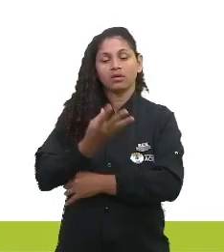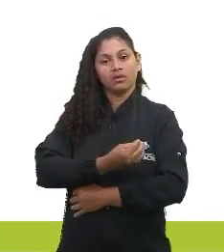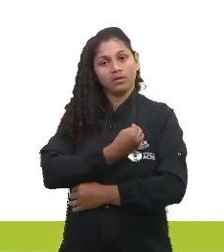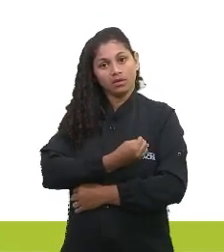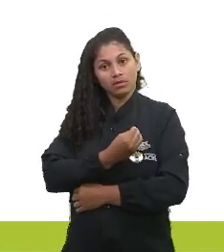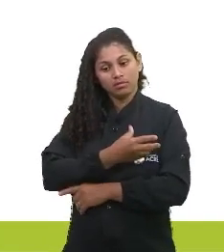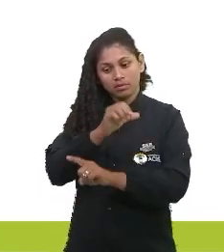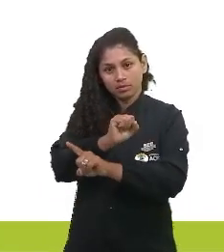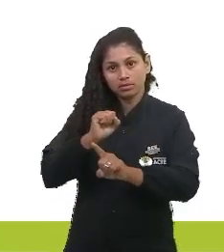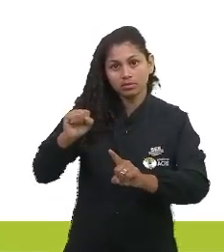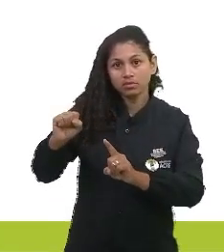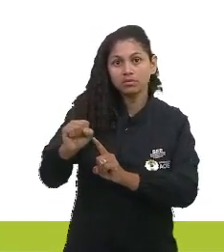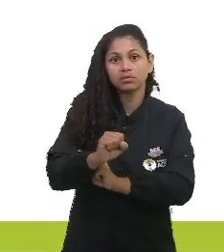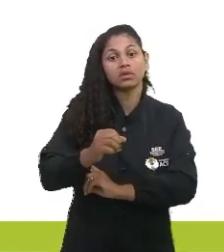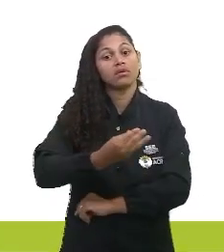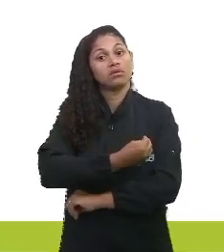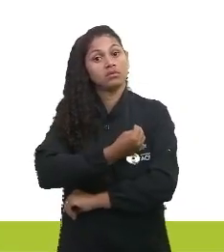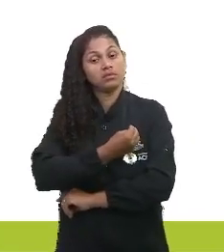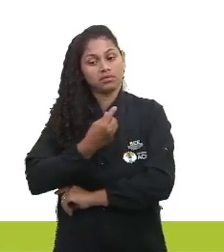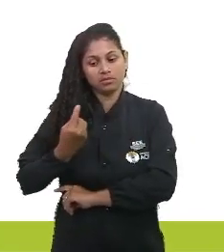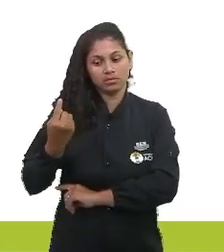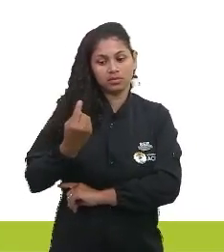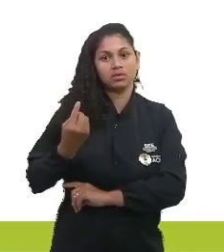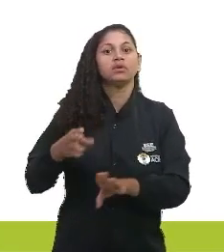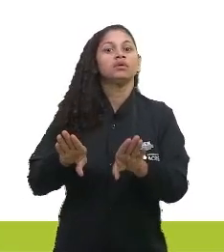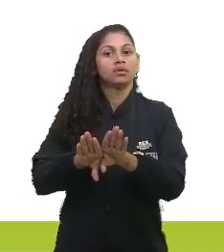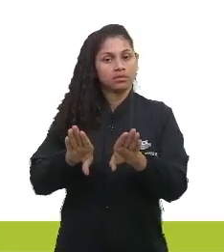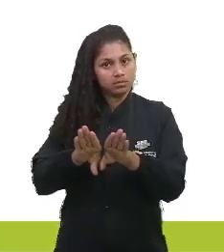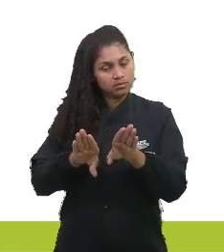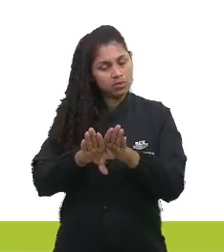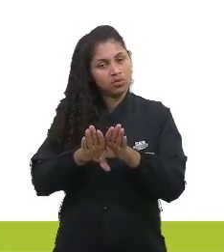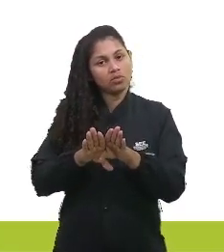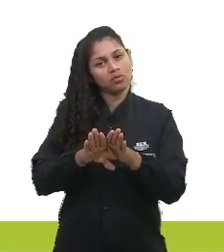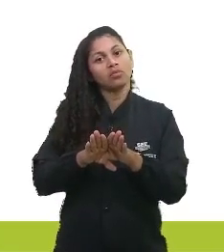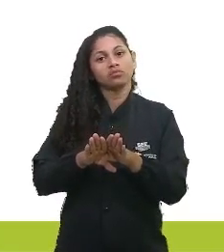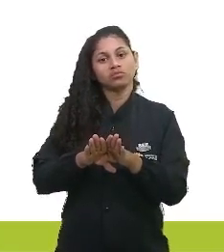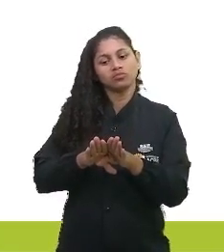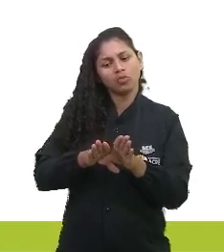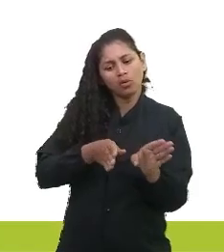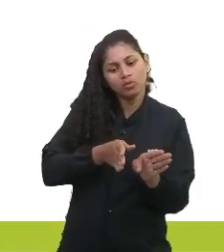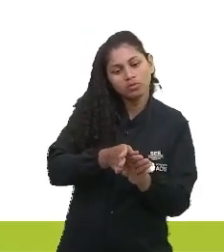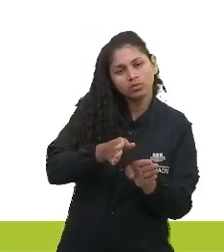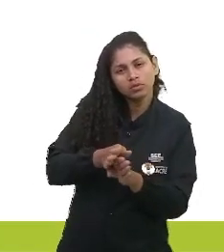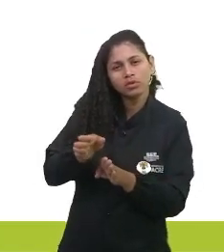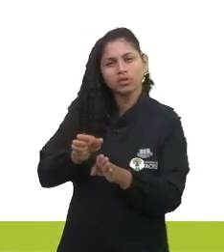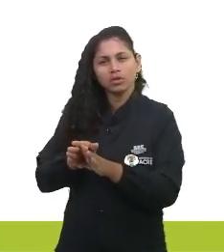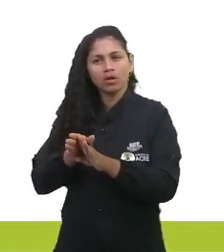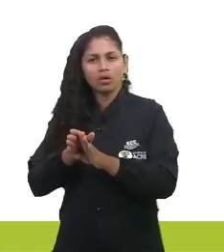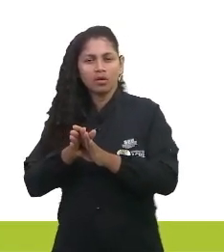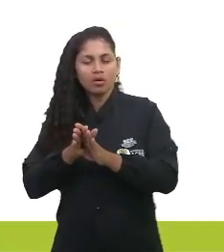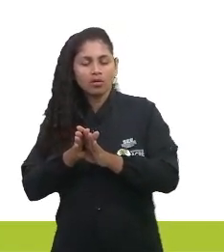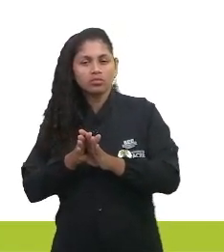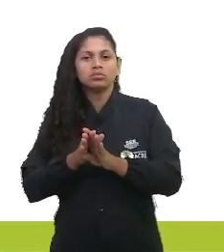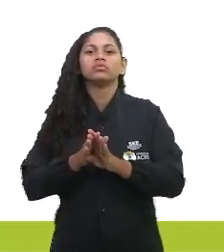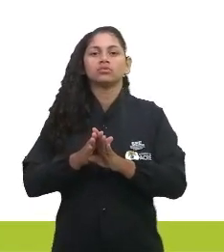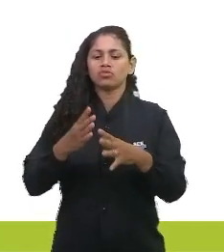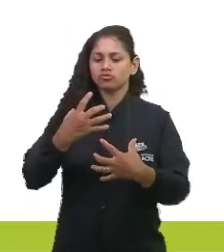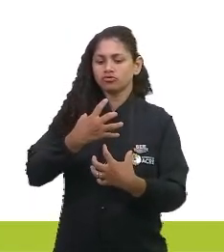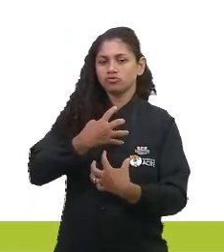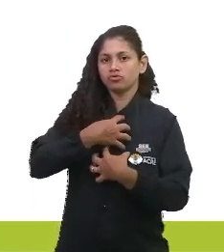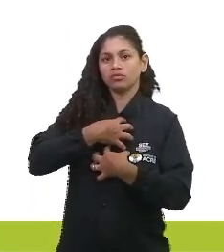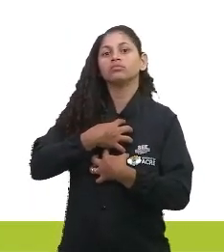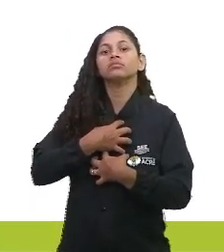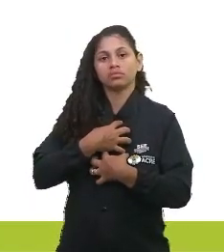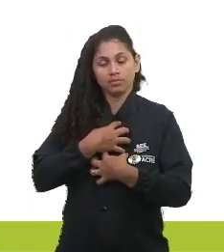vida individual, como a conduta e as ações. Ou seja, define